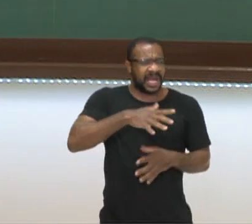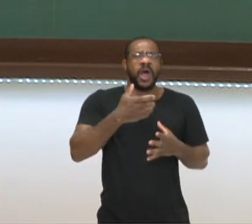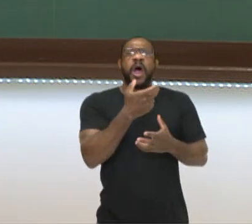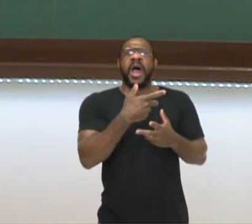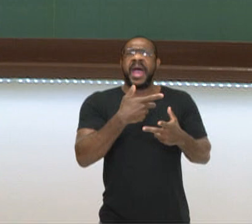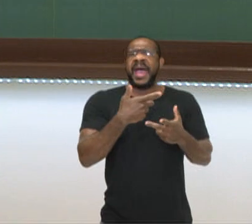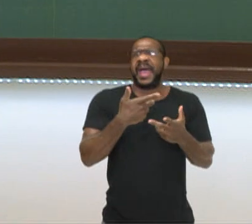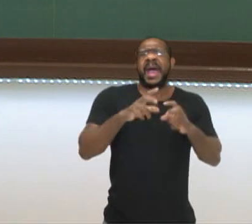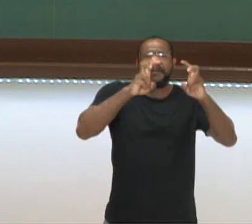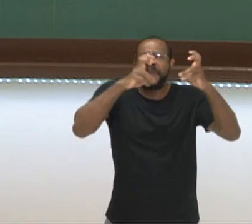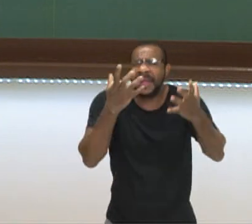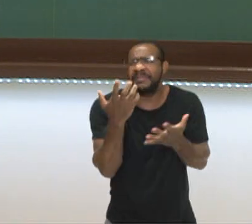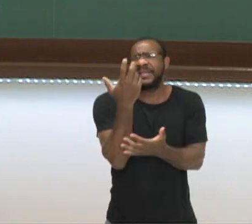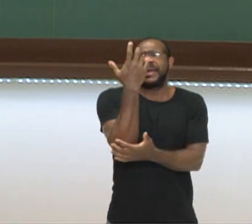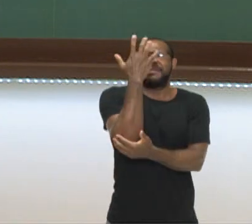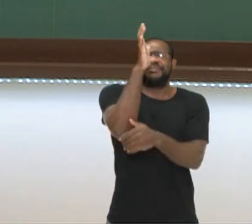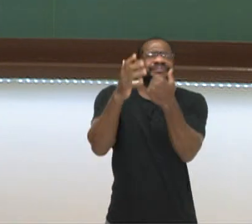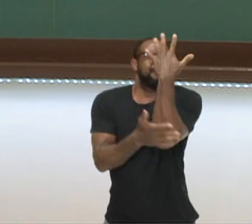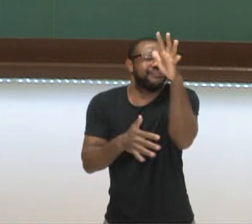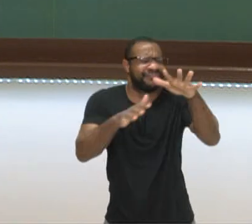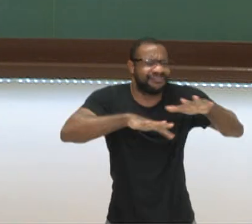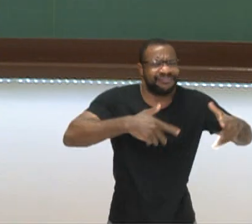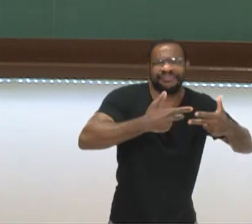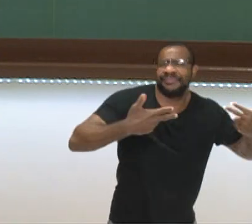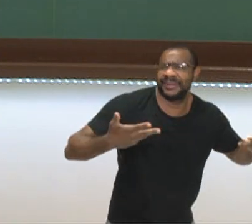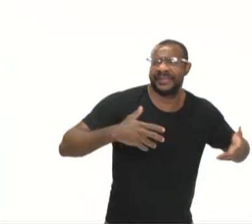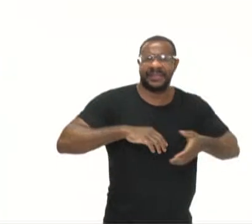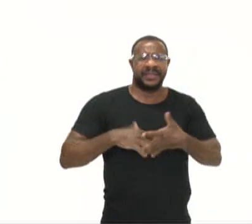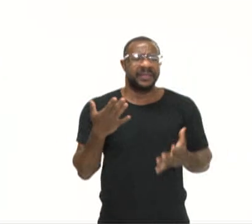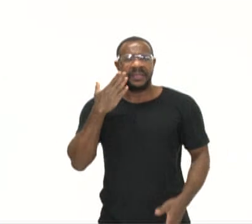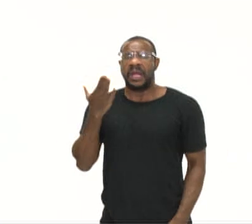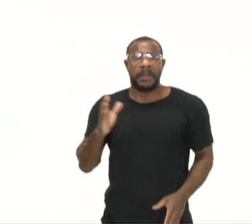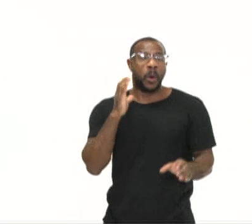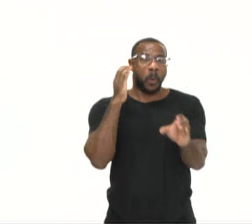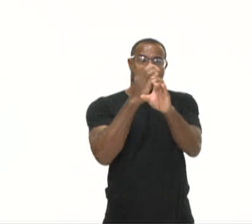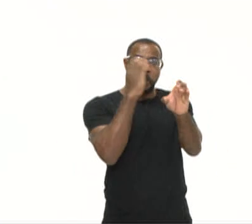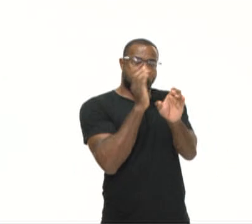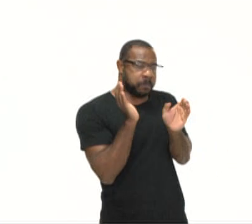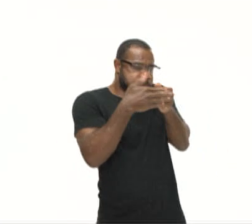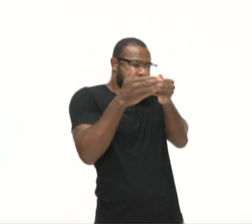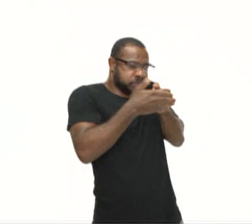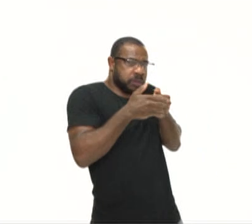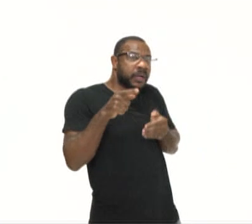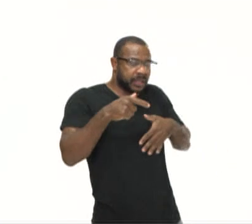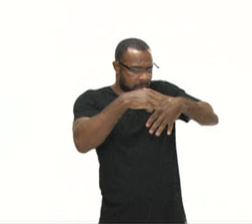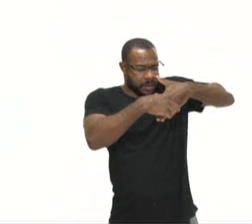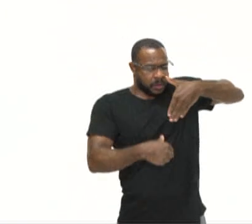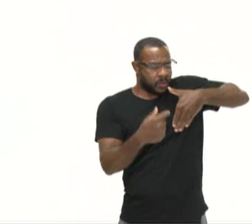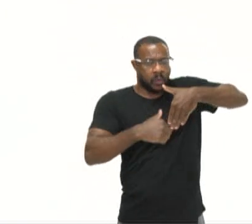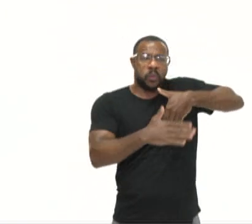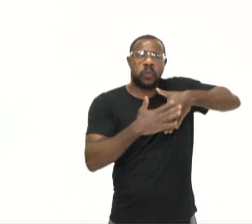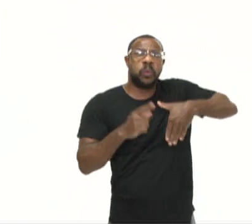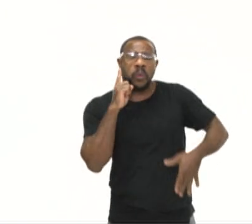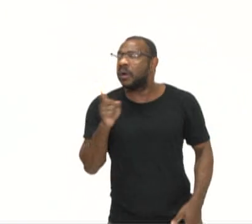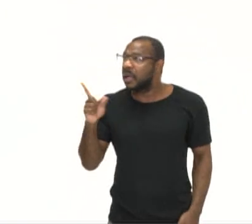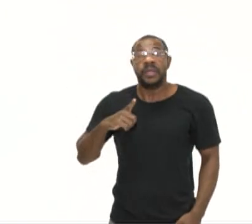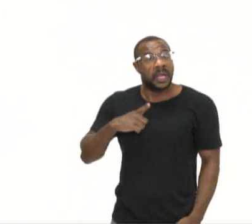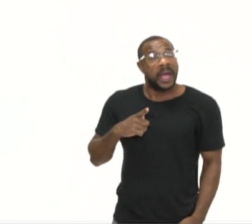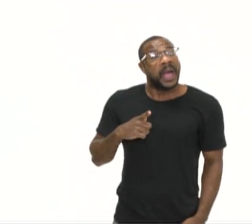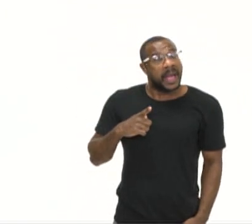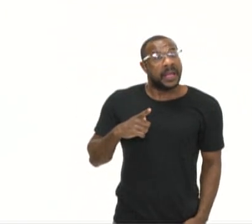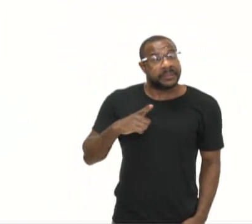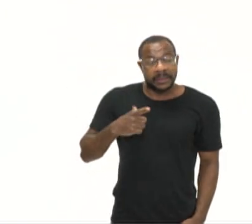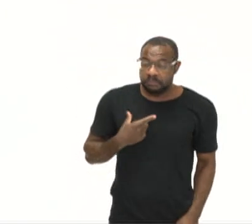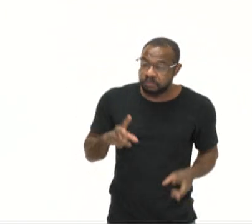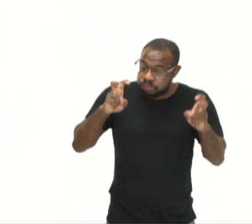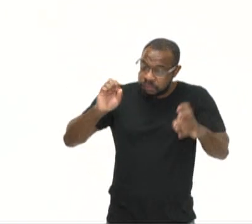ambientais privilegiadas. Mas olha só, gente, os bloqueios, então, eles envolvem questões atuais. E eu